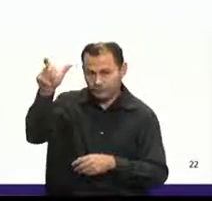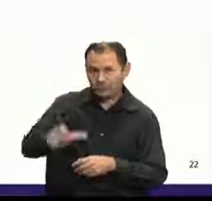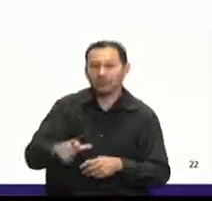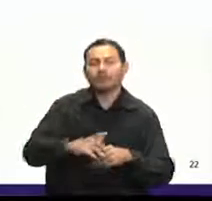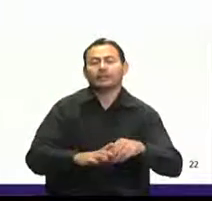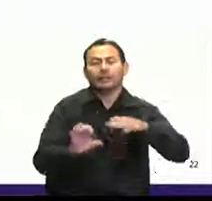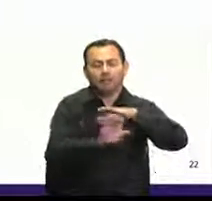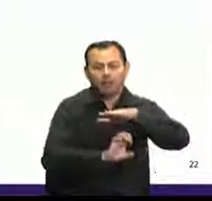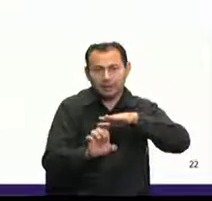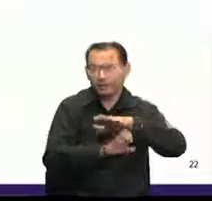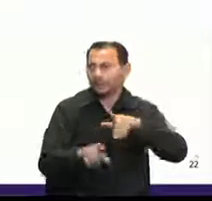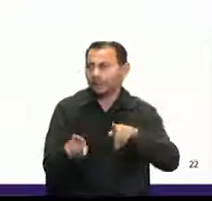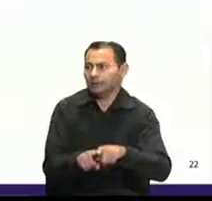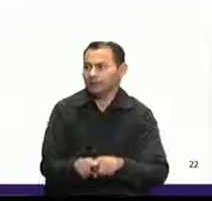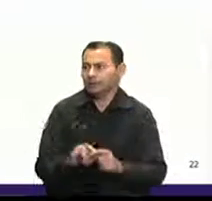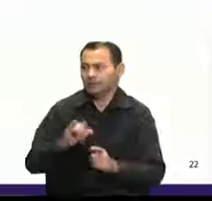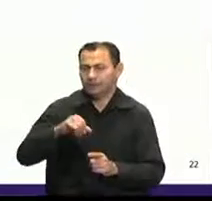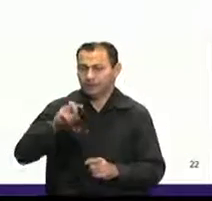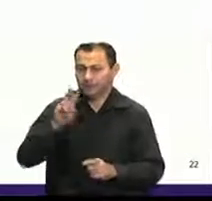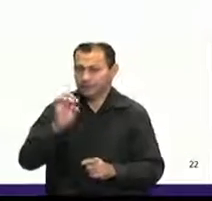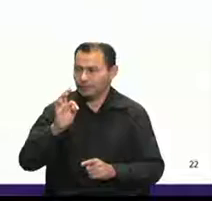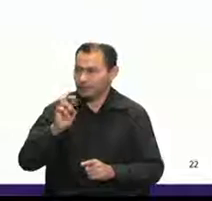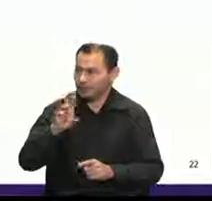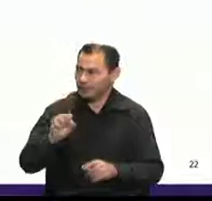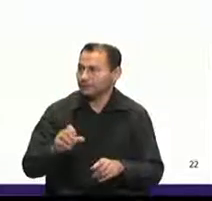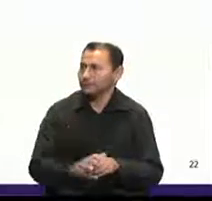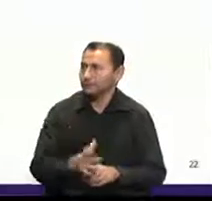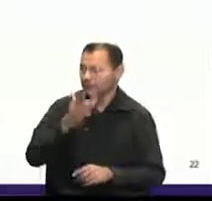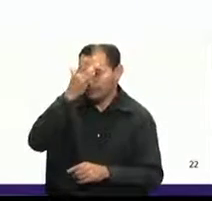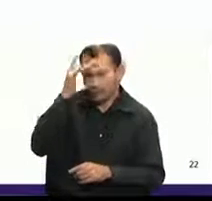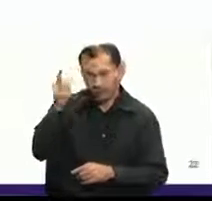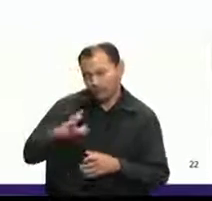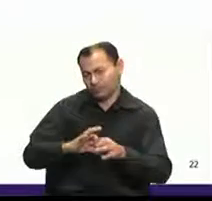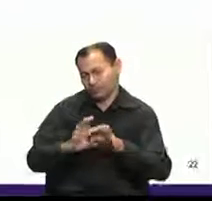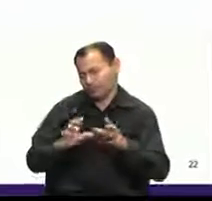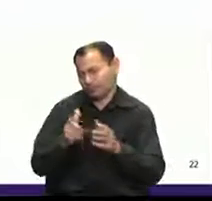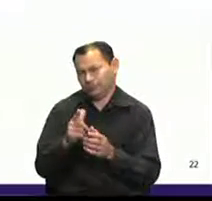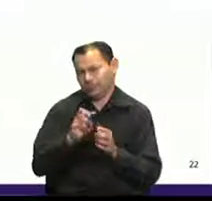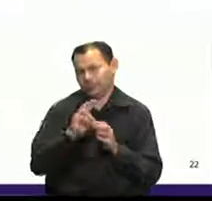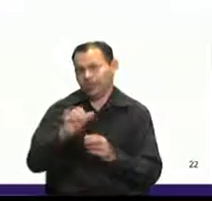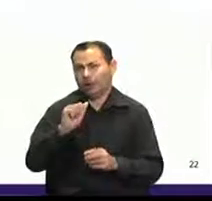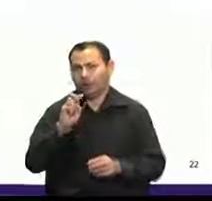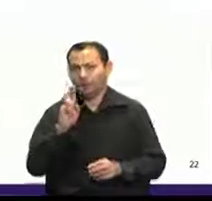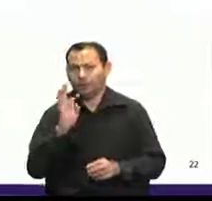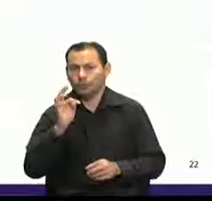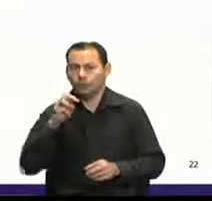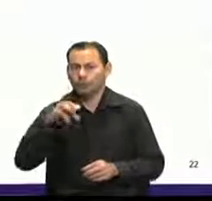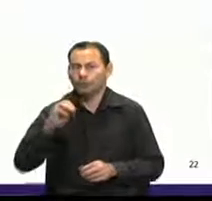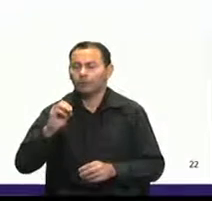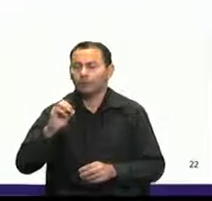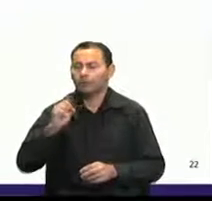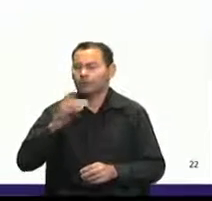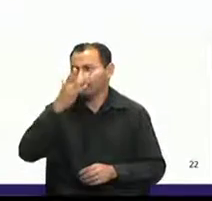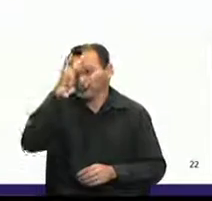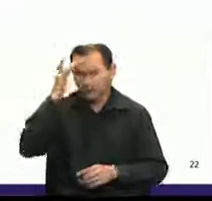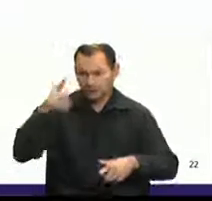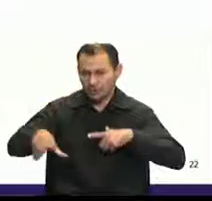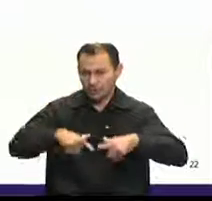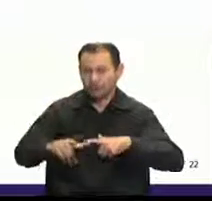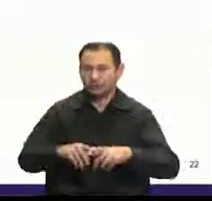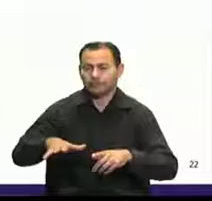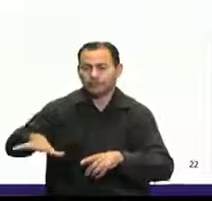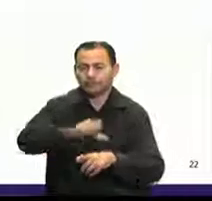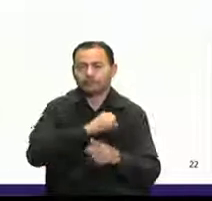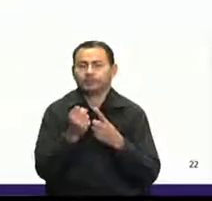jurídicas nessa investidores agentes autônomos de investimentos que são aqueles que trabalham nas